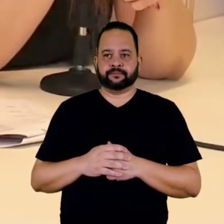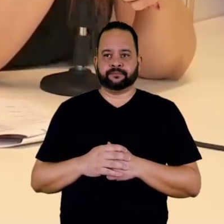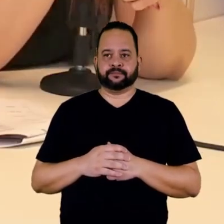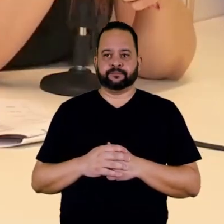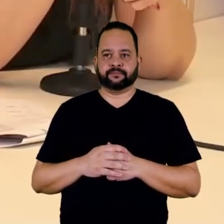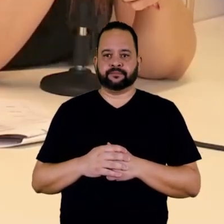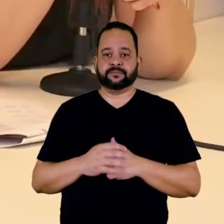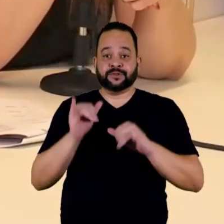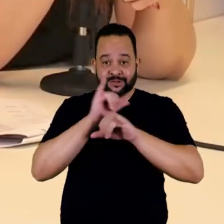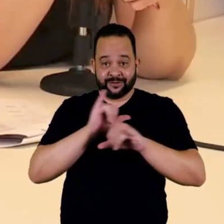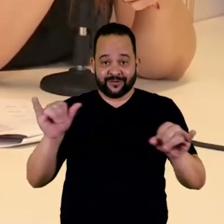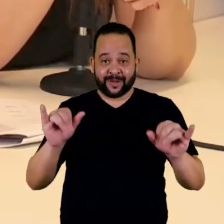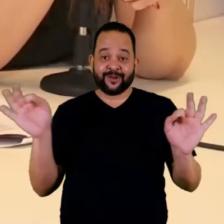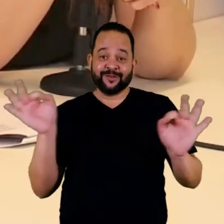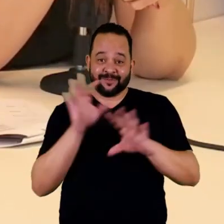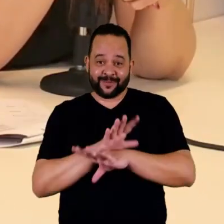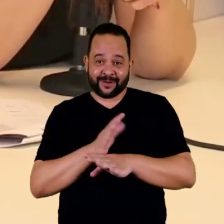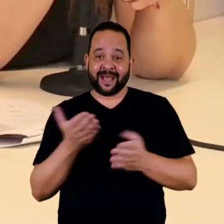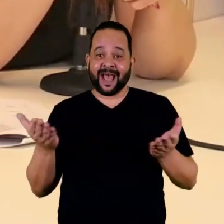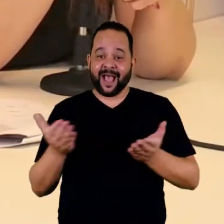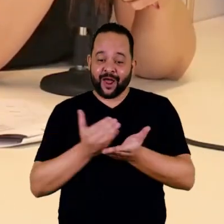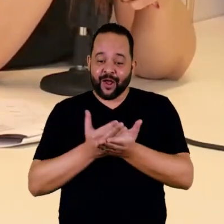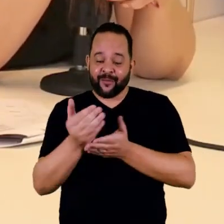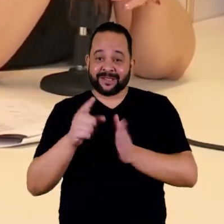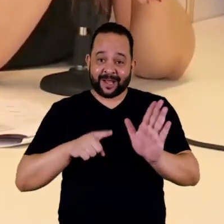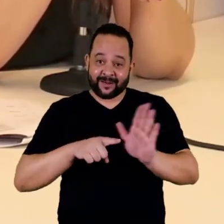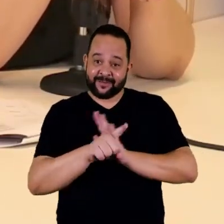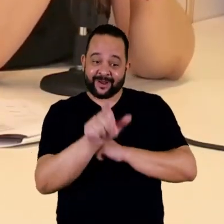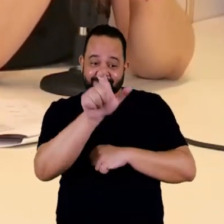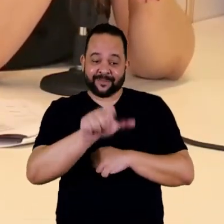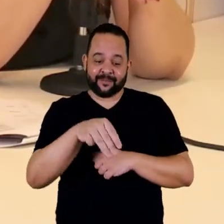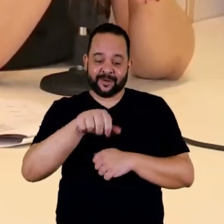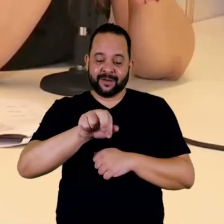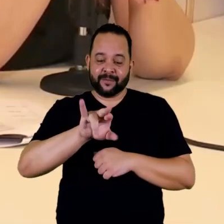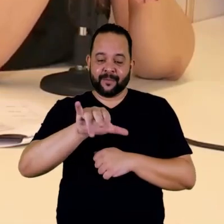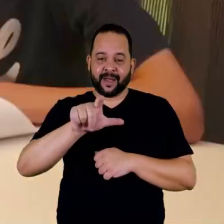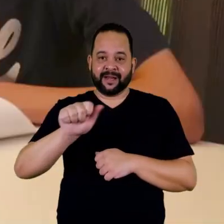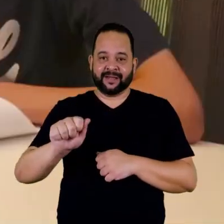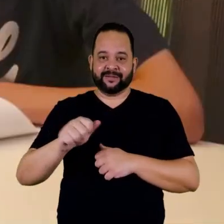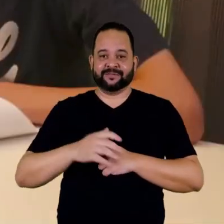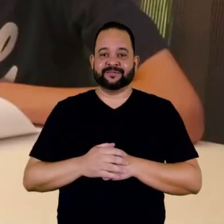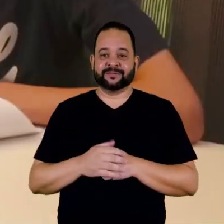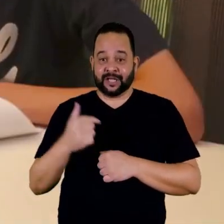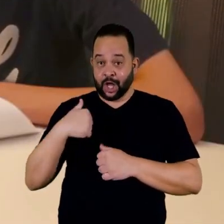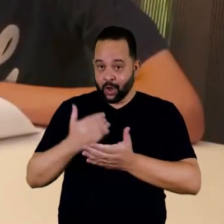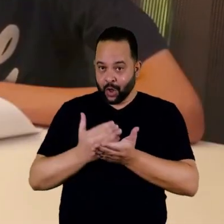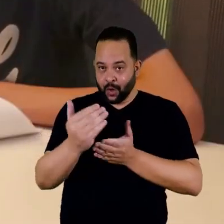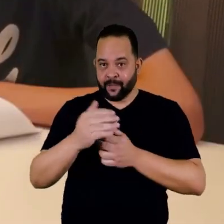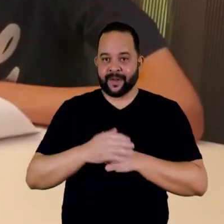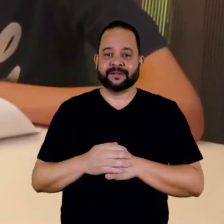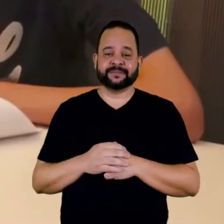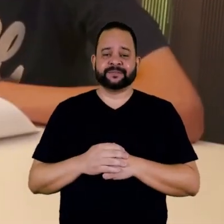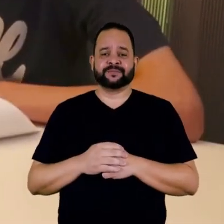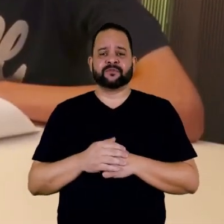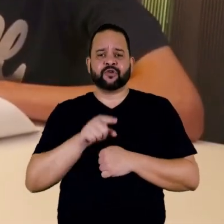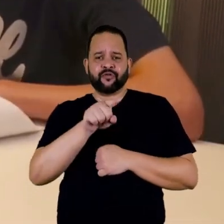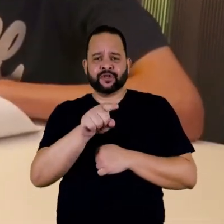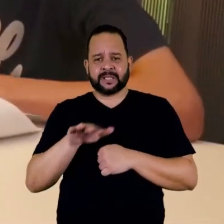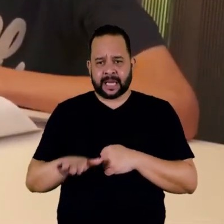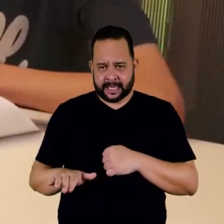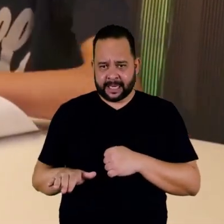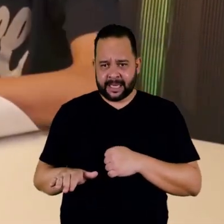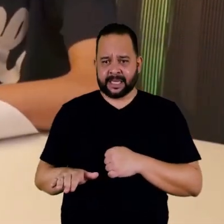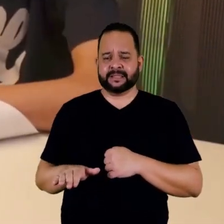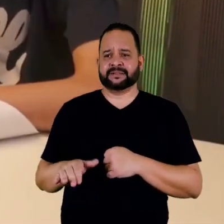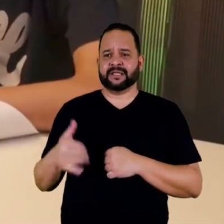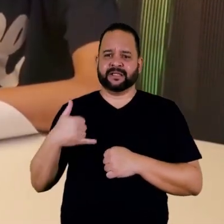sleiter recado dado vamos começar as perguntas então pra Marília quem vai começar eu começo eh Marília quando você era